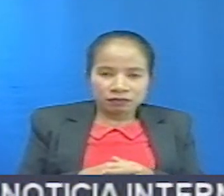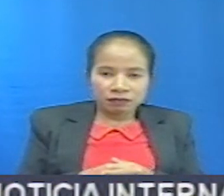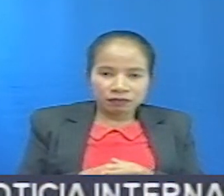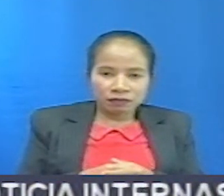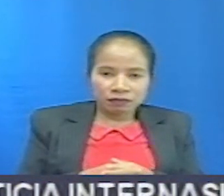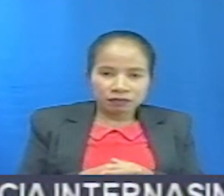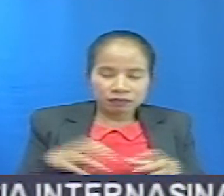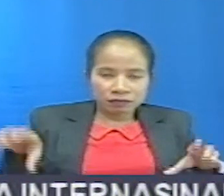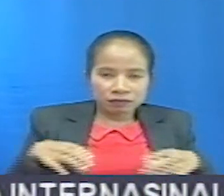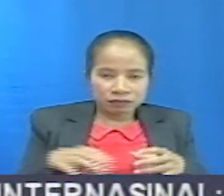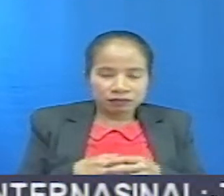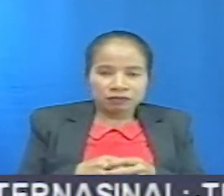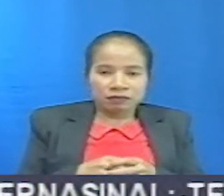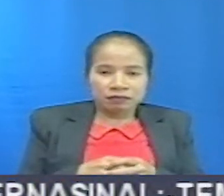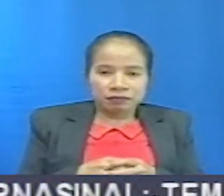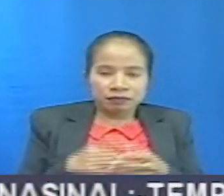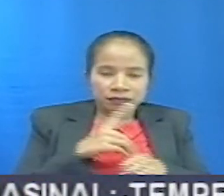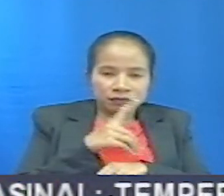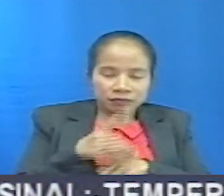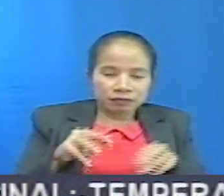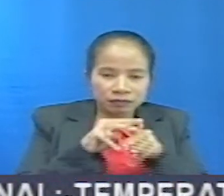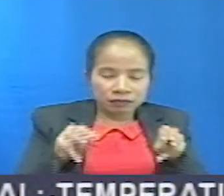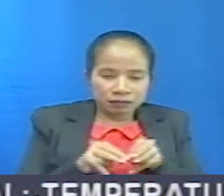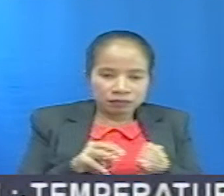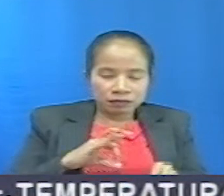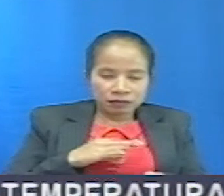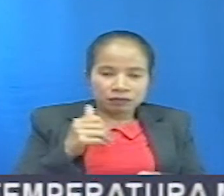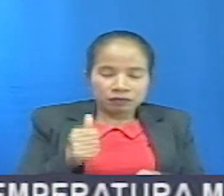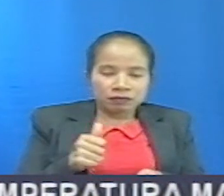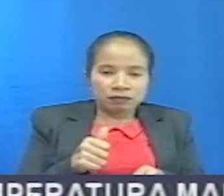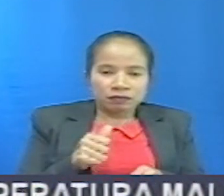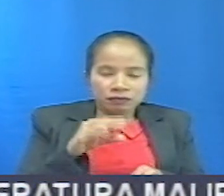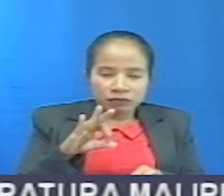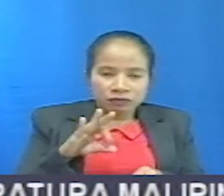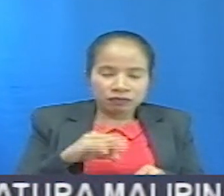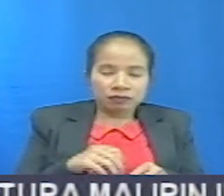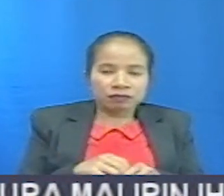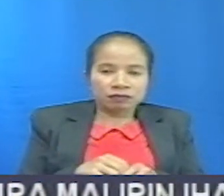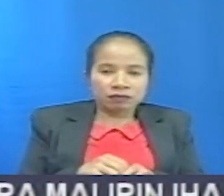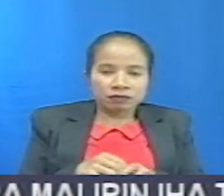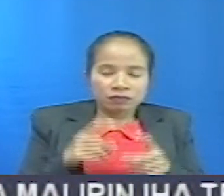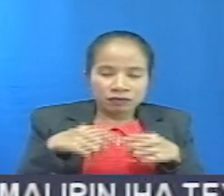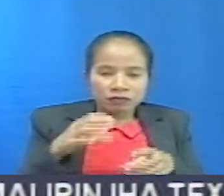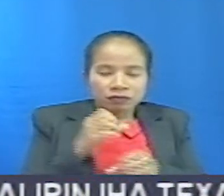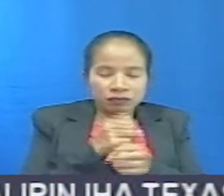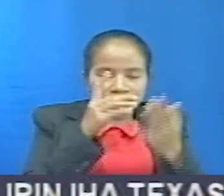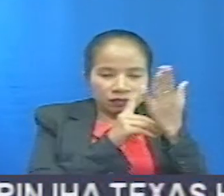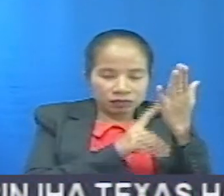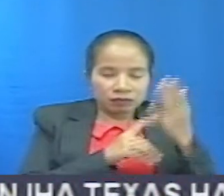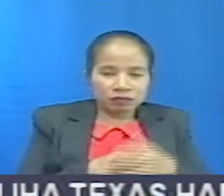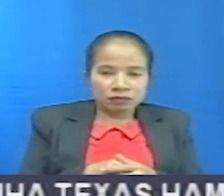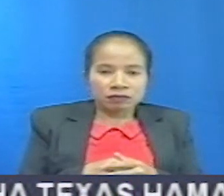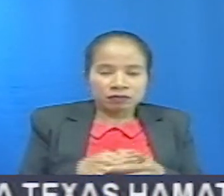listrik. Serviços estão no risco de desastre no município Manufahi, Liuhusi, equipa de DMC, tun direito ou de fonte